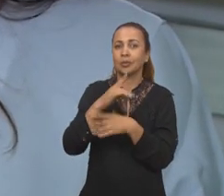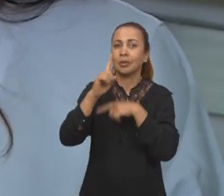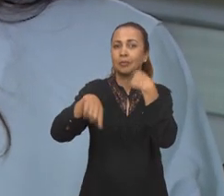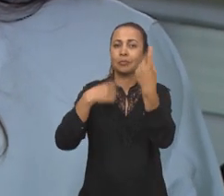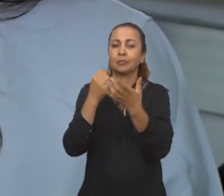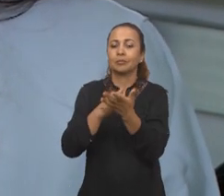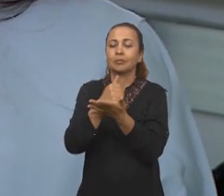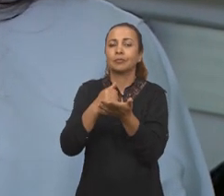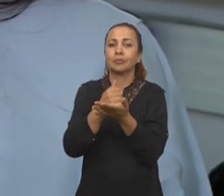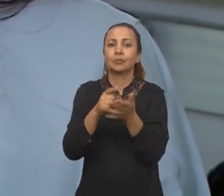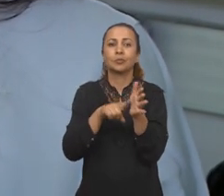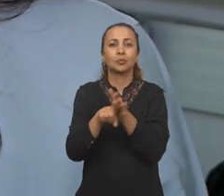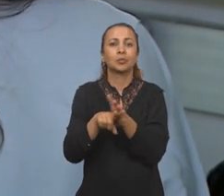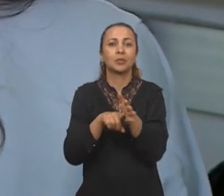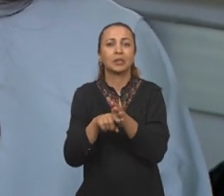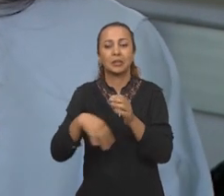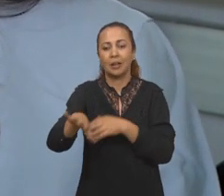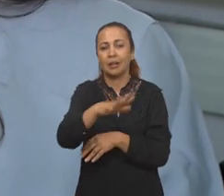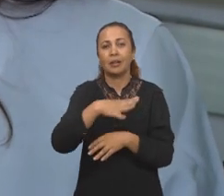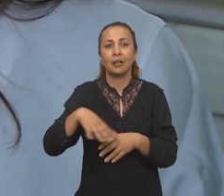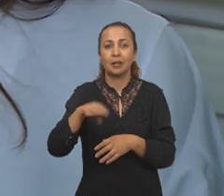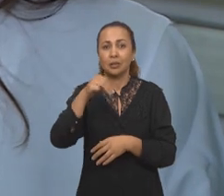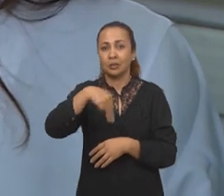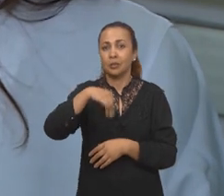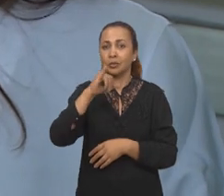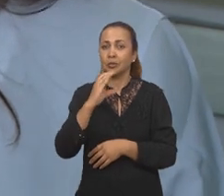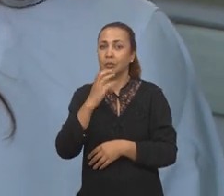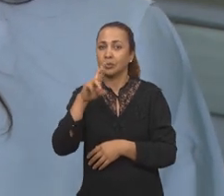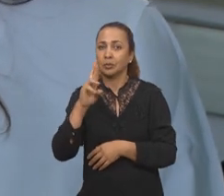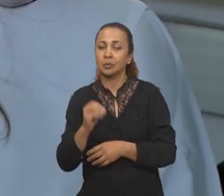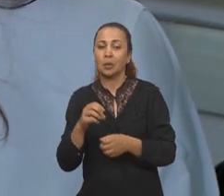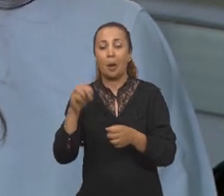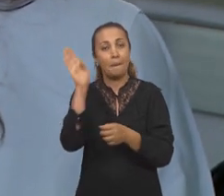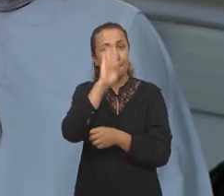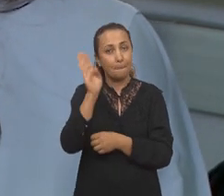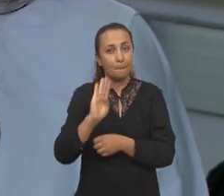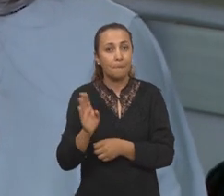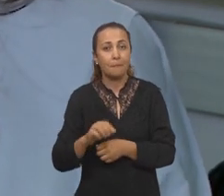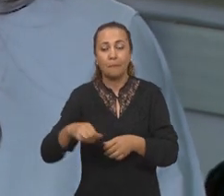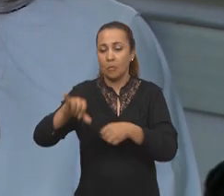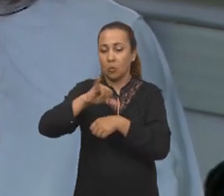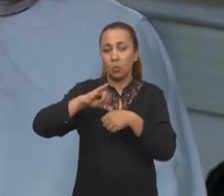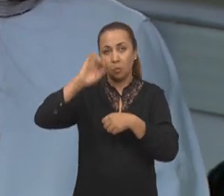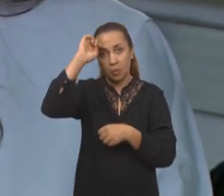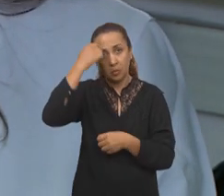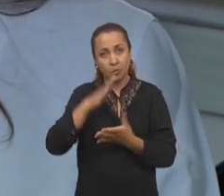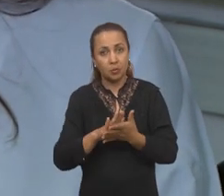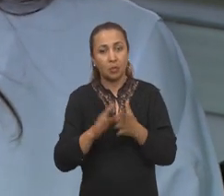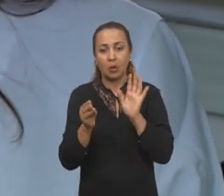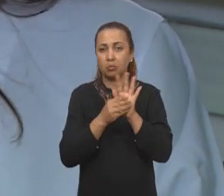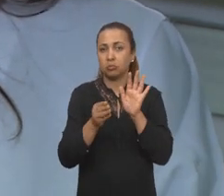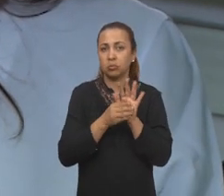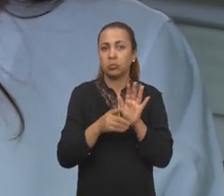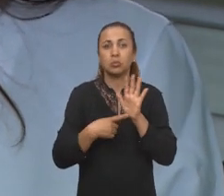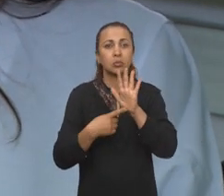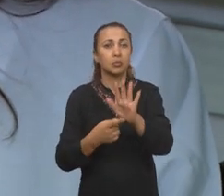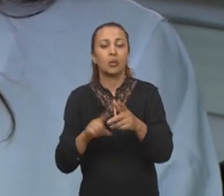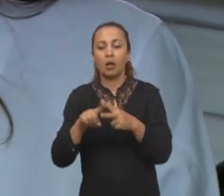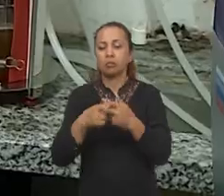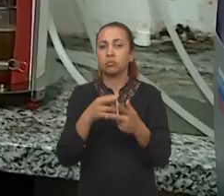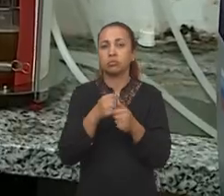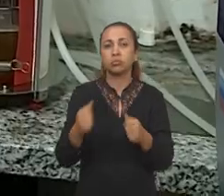de anos de pesquisa na área de microbiologia do petróleo e com uma proposta de o